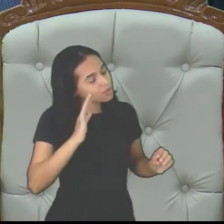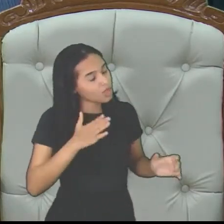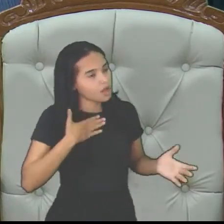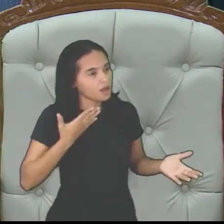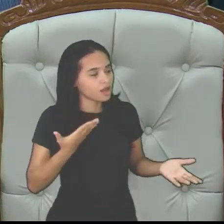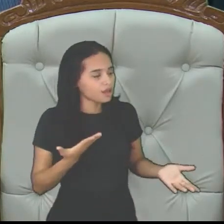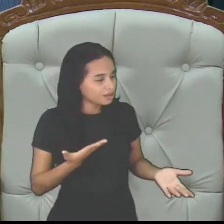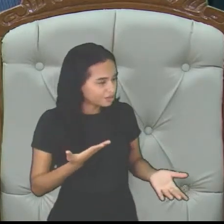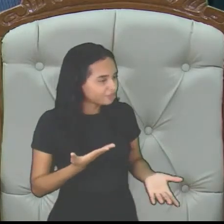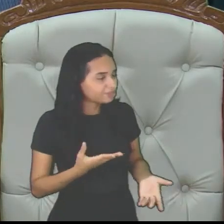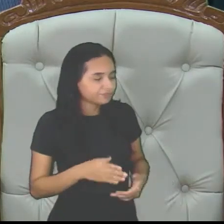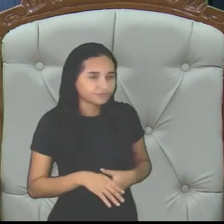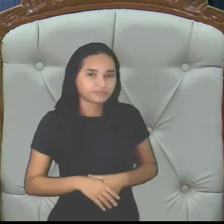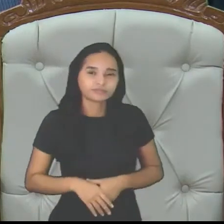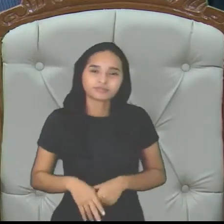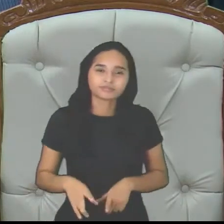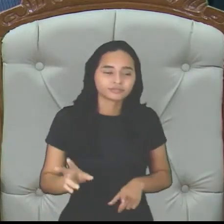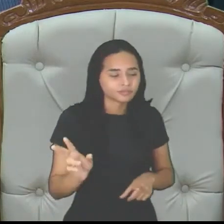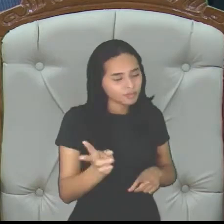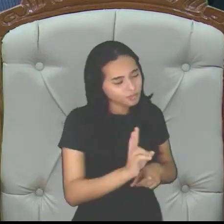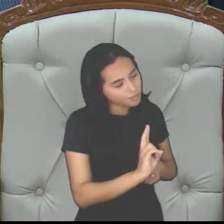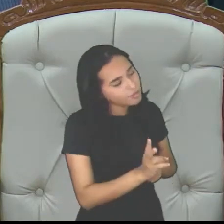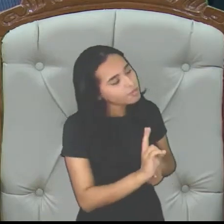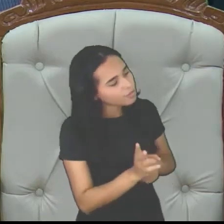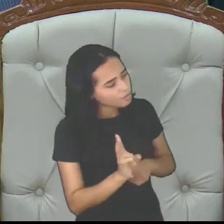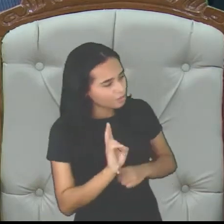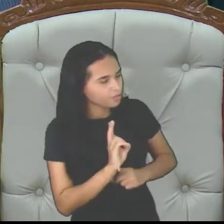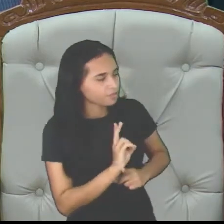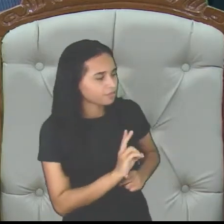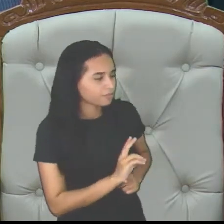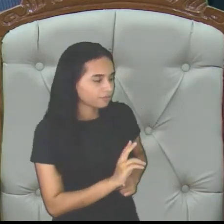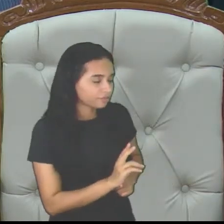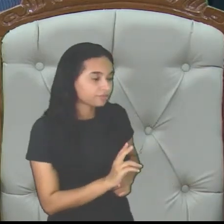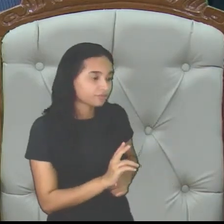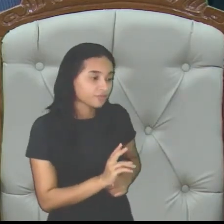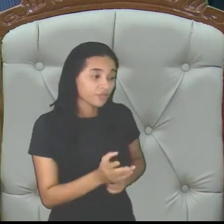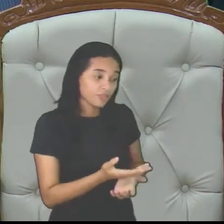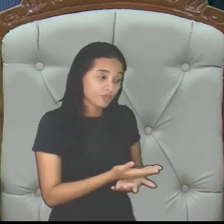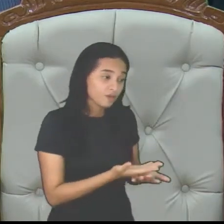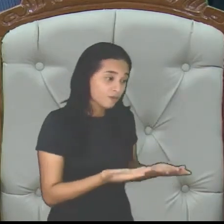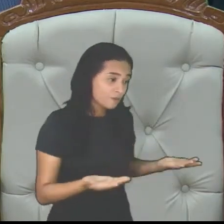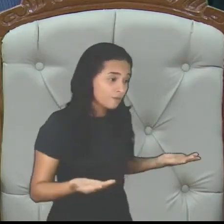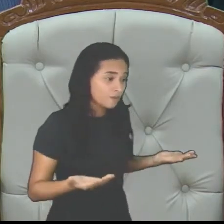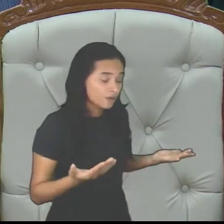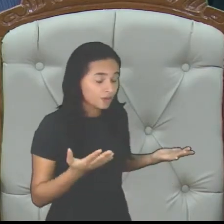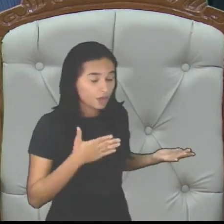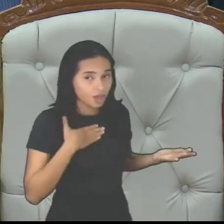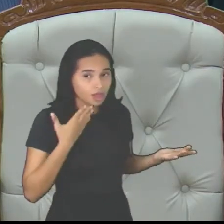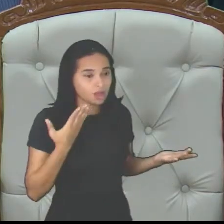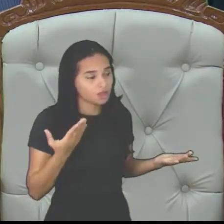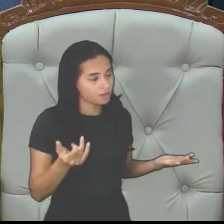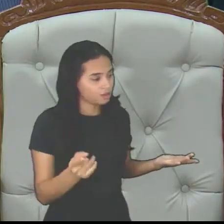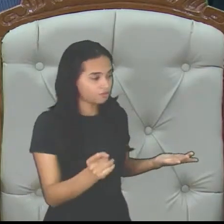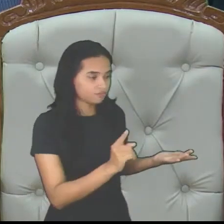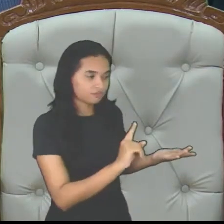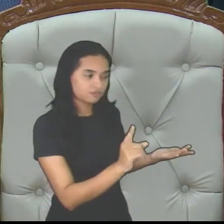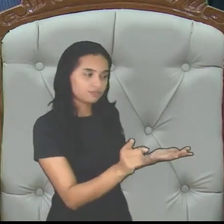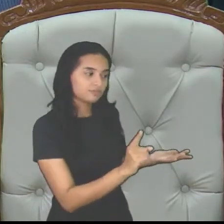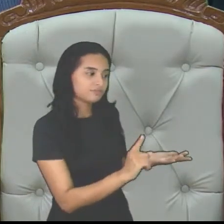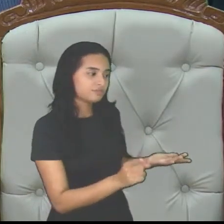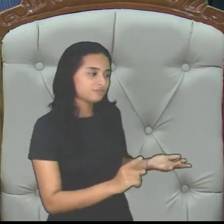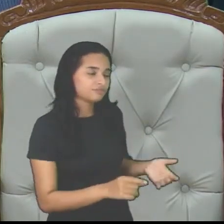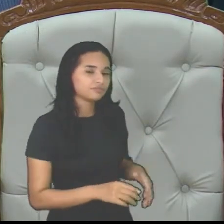E ele disse, vigiai, para que vocês não sejam pegos